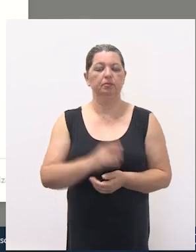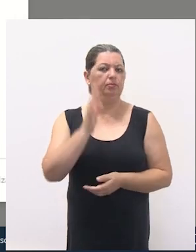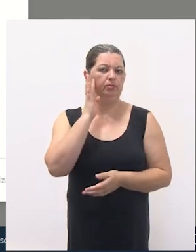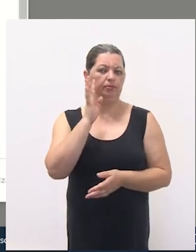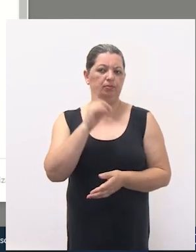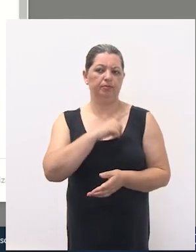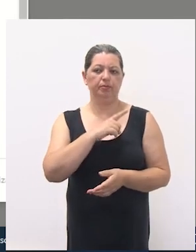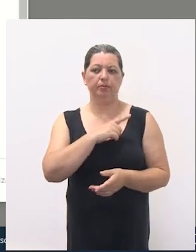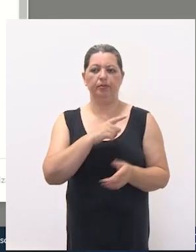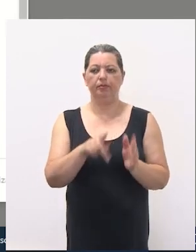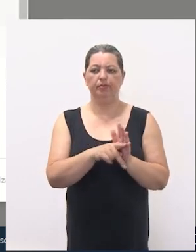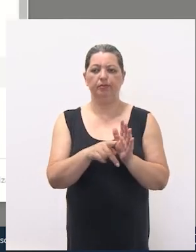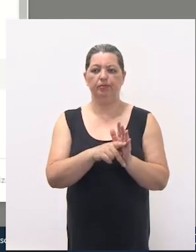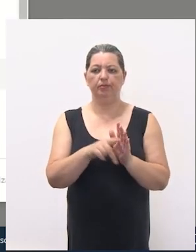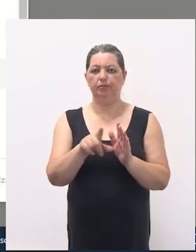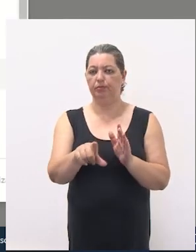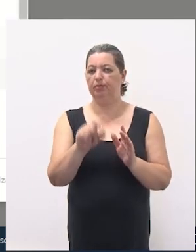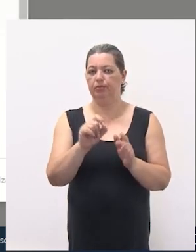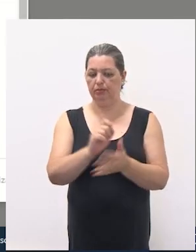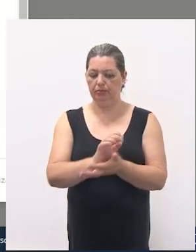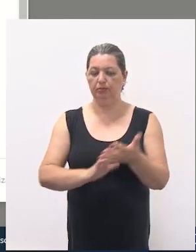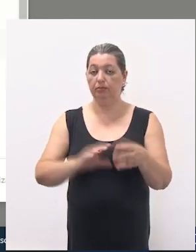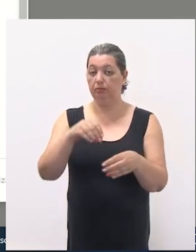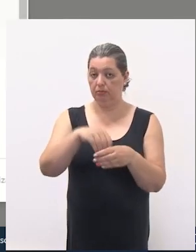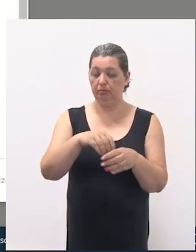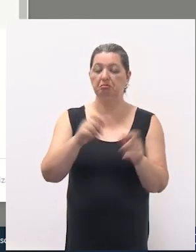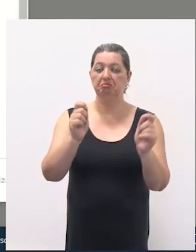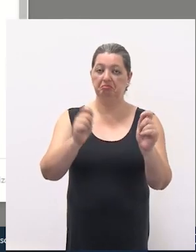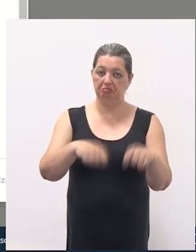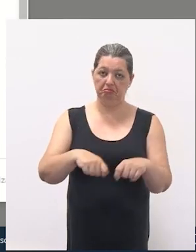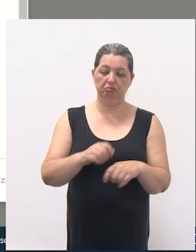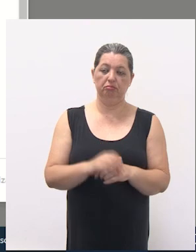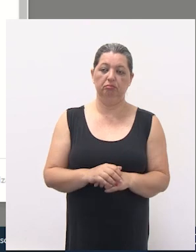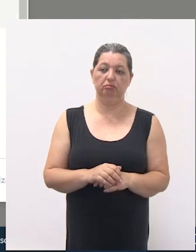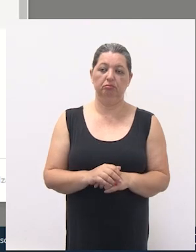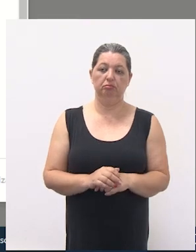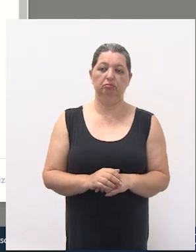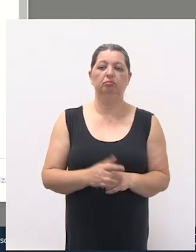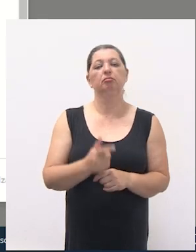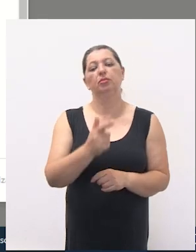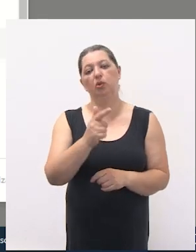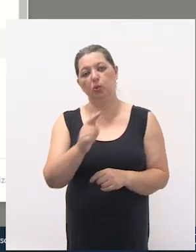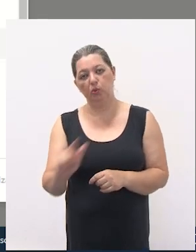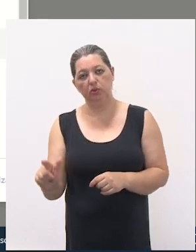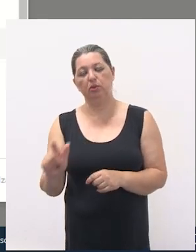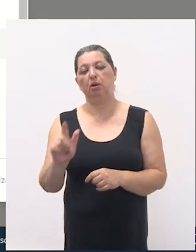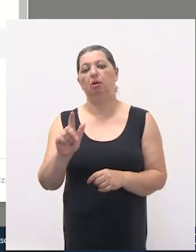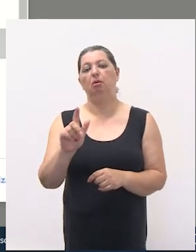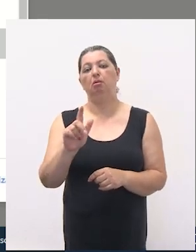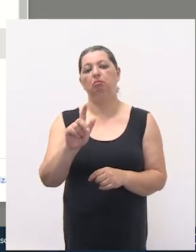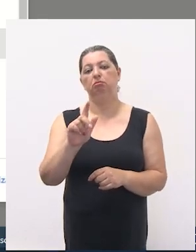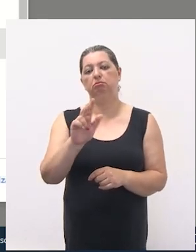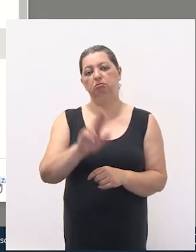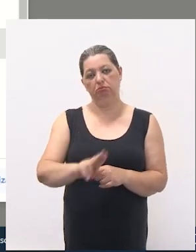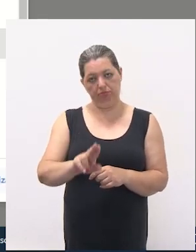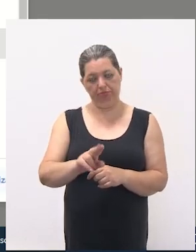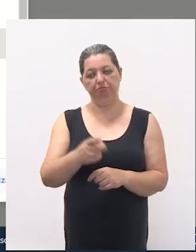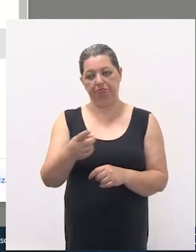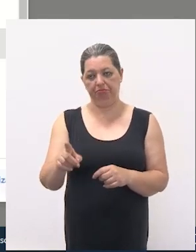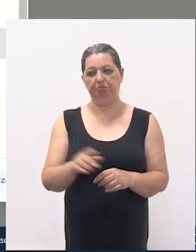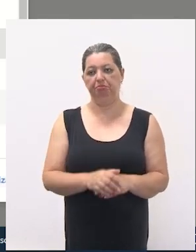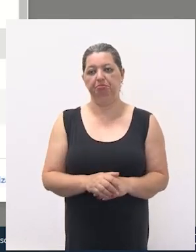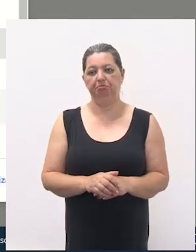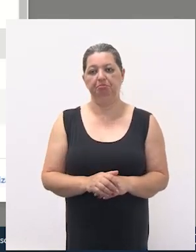Google Class. A atividade está aqui dentro. Eu posso reutilizar essa postagem, tá vendo? Eu vou